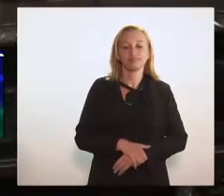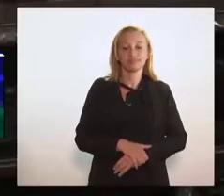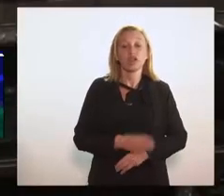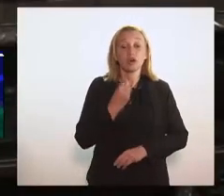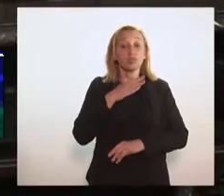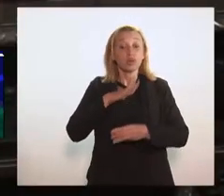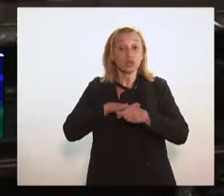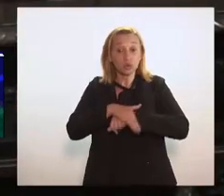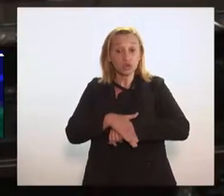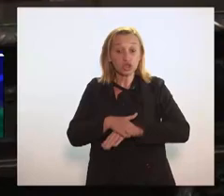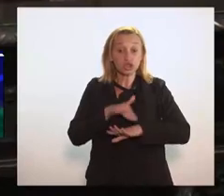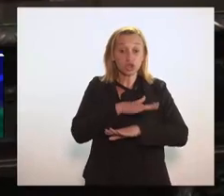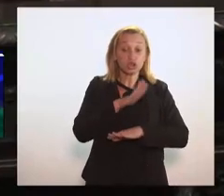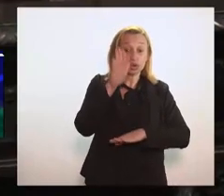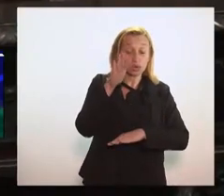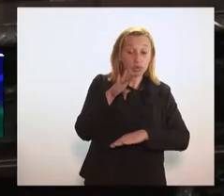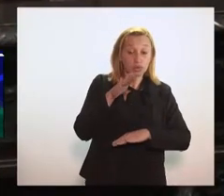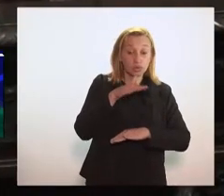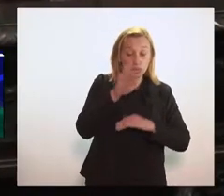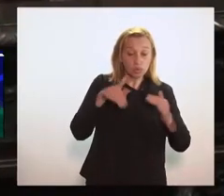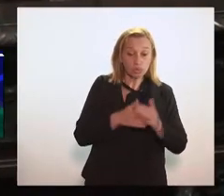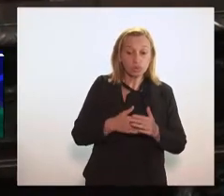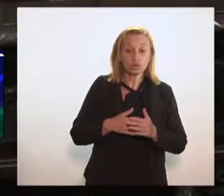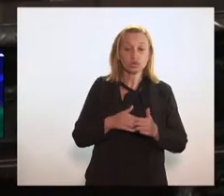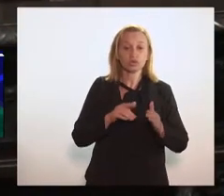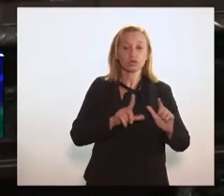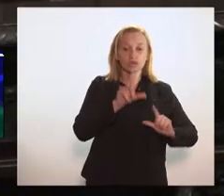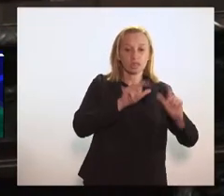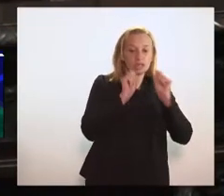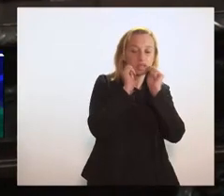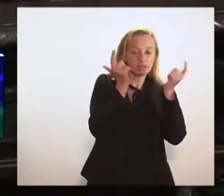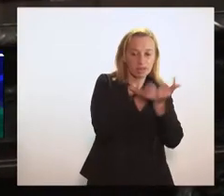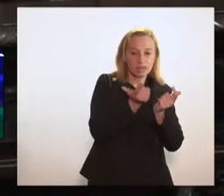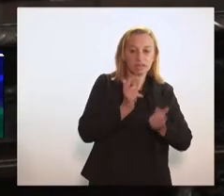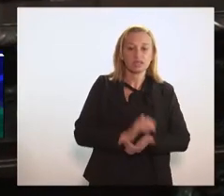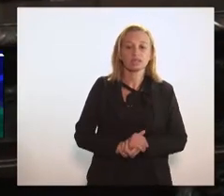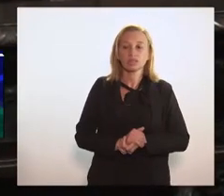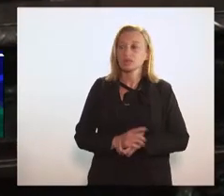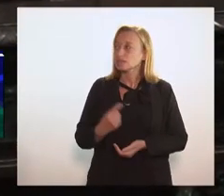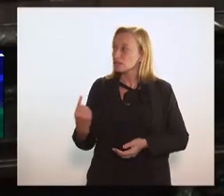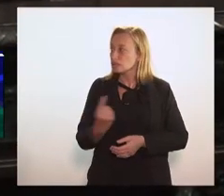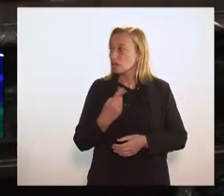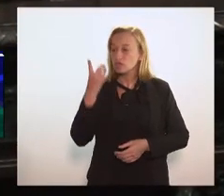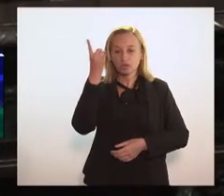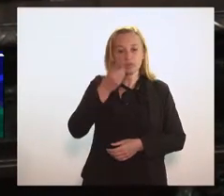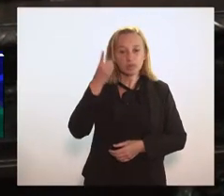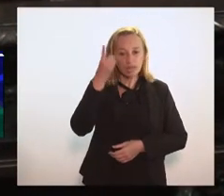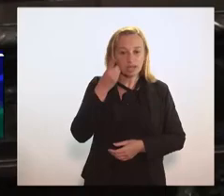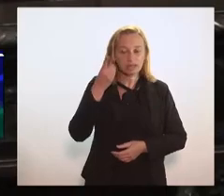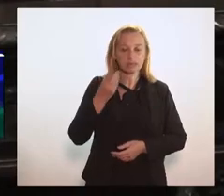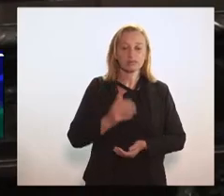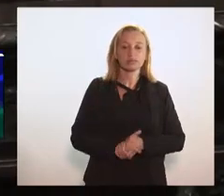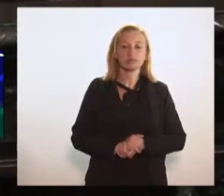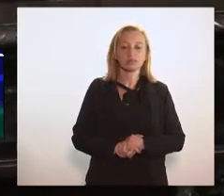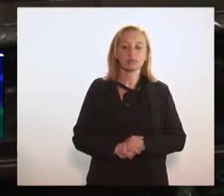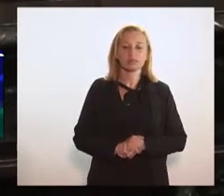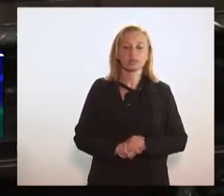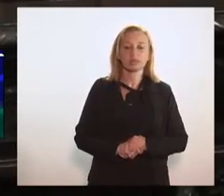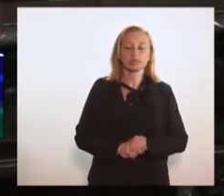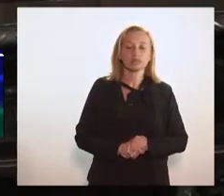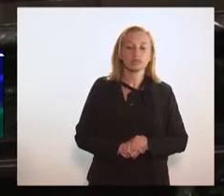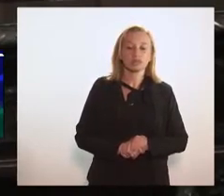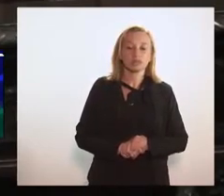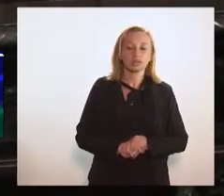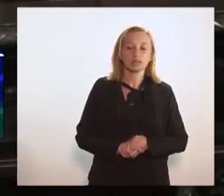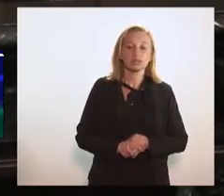Boa noite a todos, boa noite a todos que nos assistem pela TV Alerj, nobre deputada que preside nosso expediente